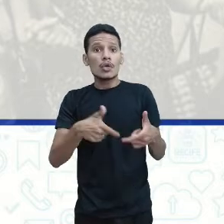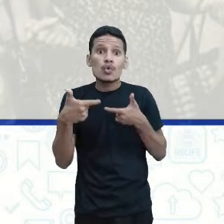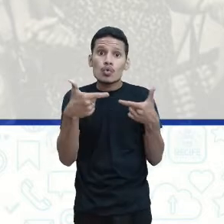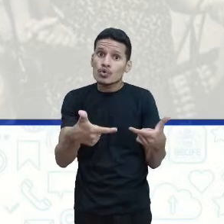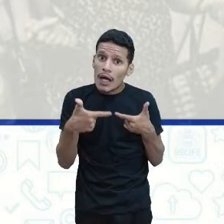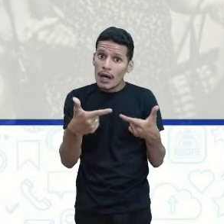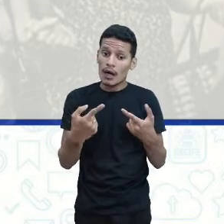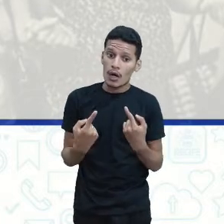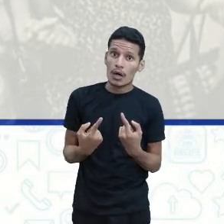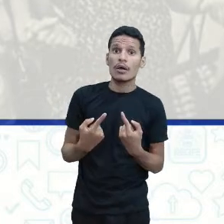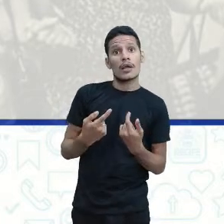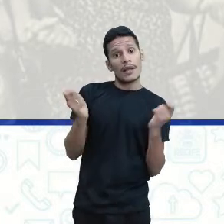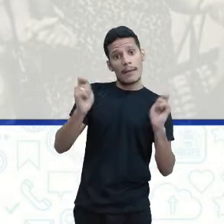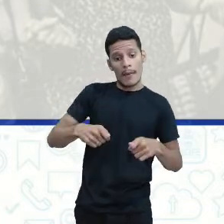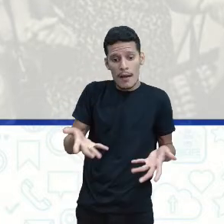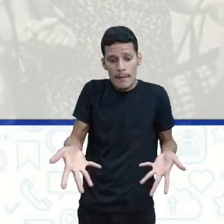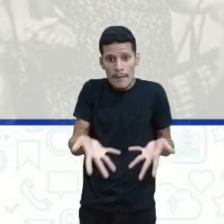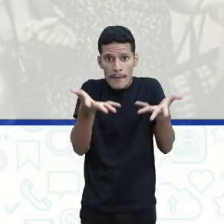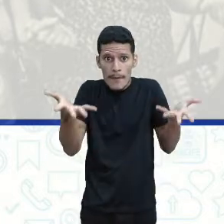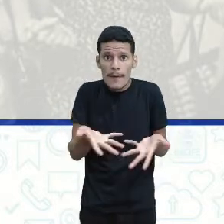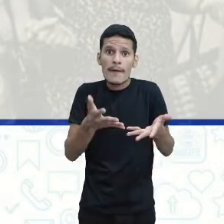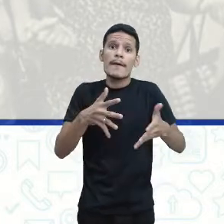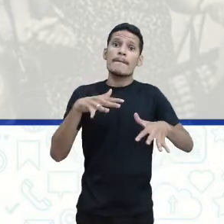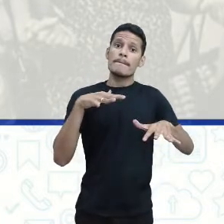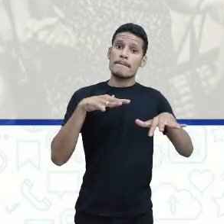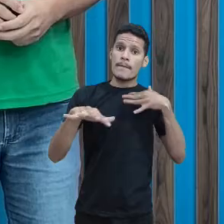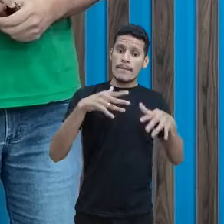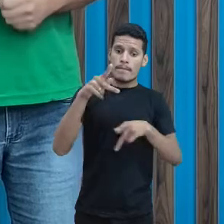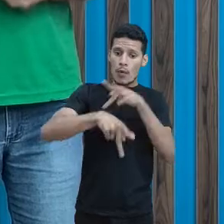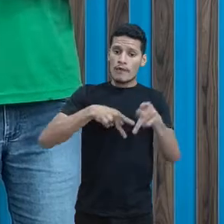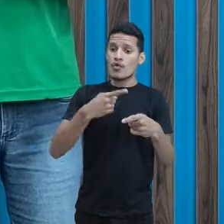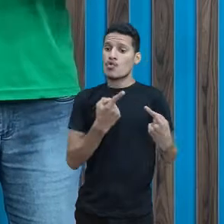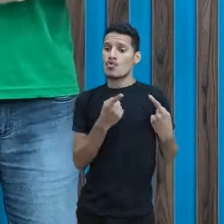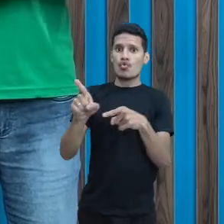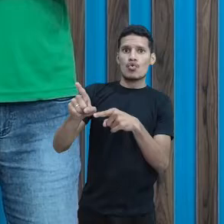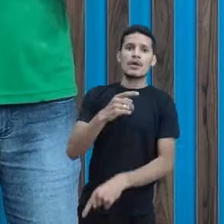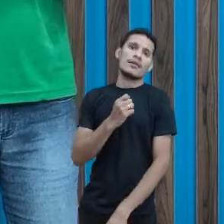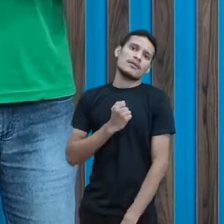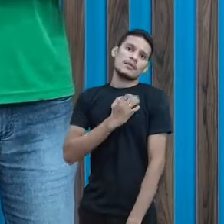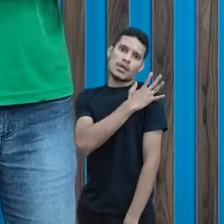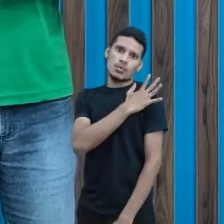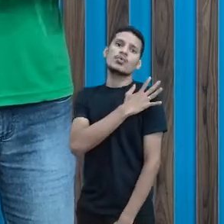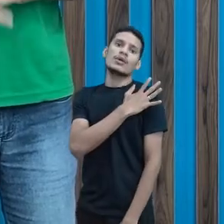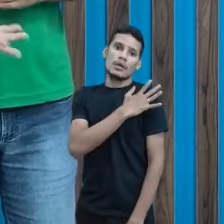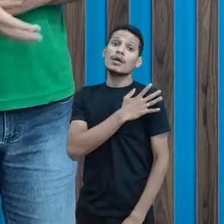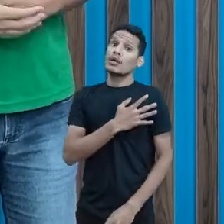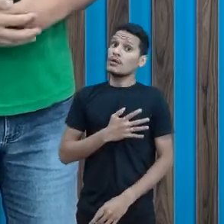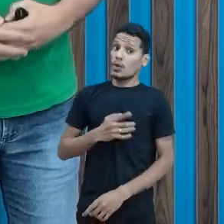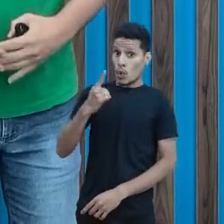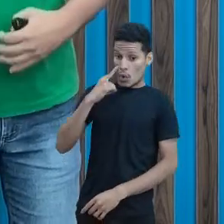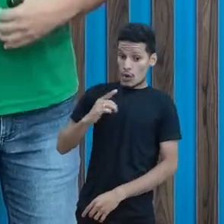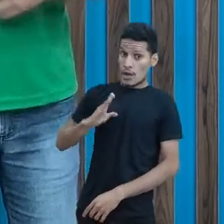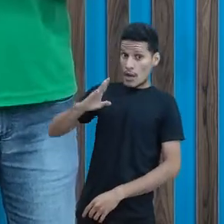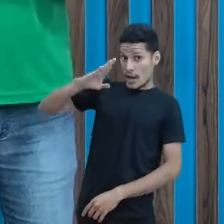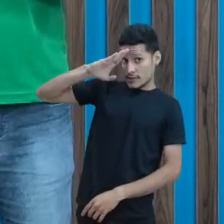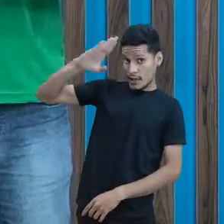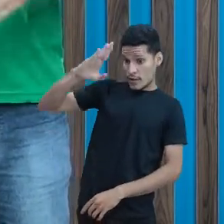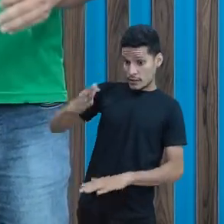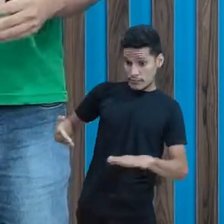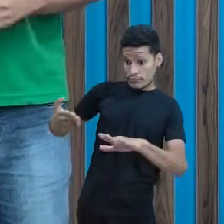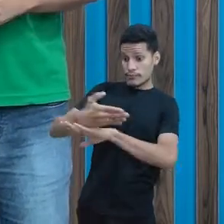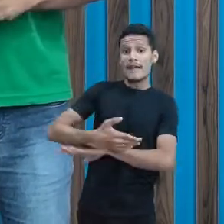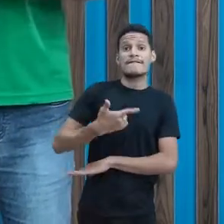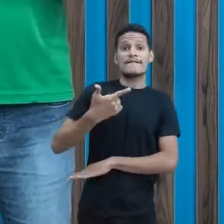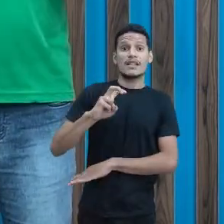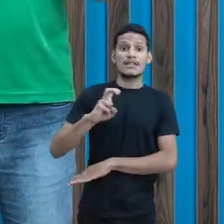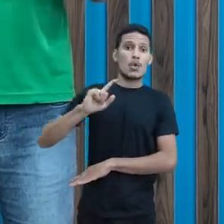né, tentaram levantar o povo para lutar contra a ditadura militar. Então o exército precisou levar um contingente muito grande, cerca de uns 25